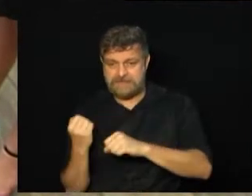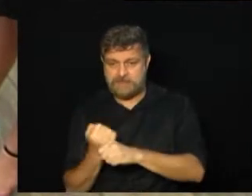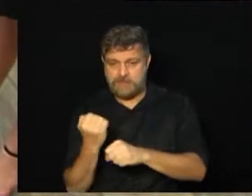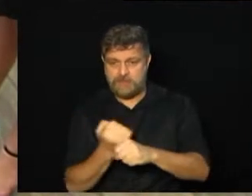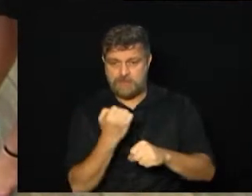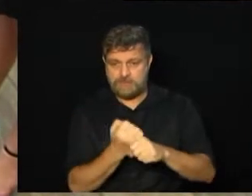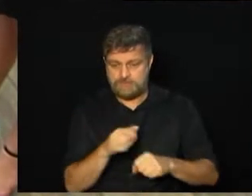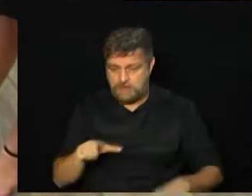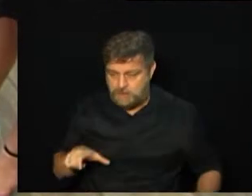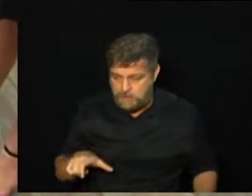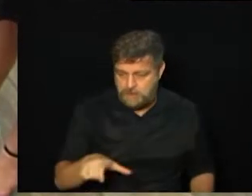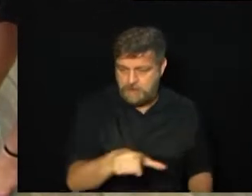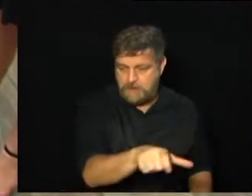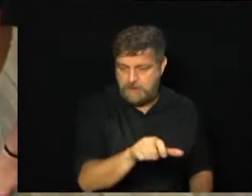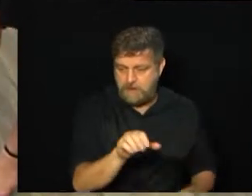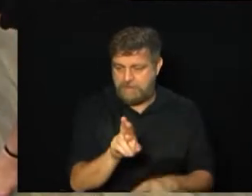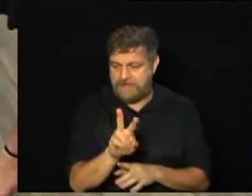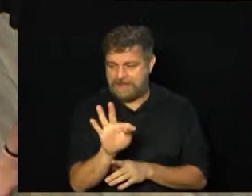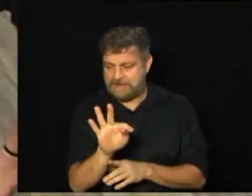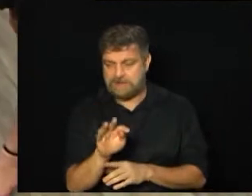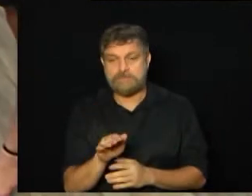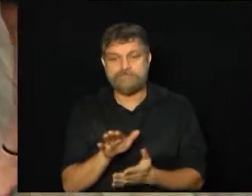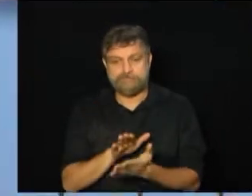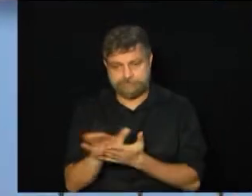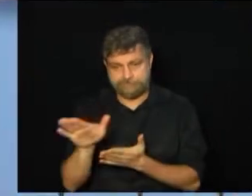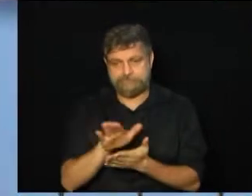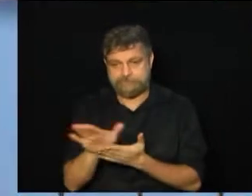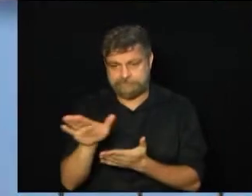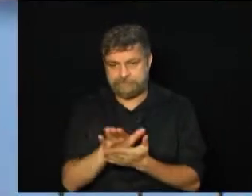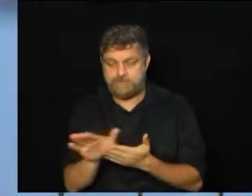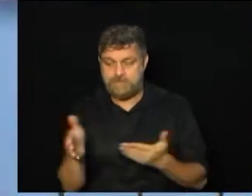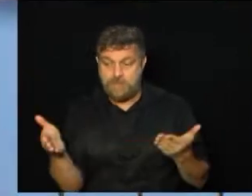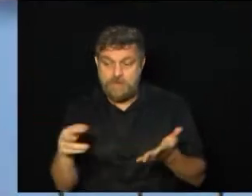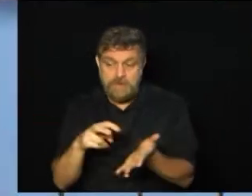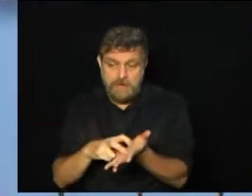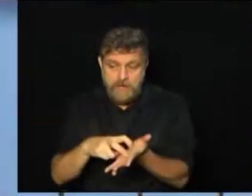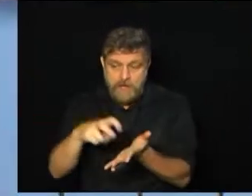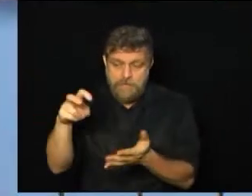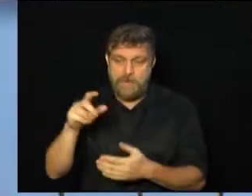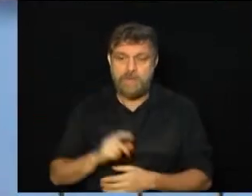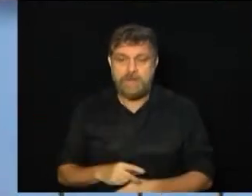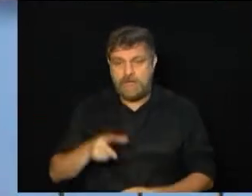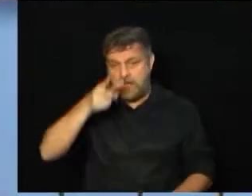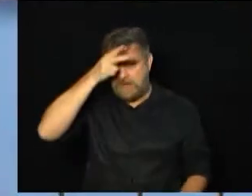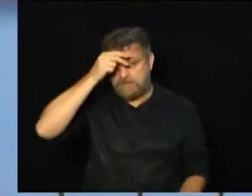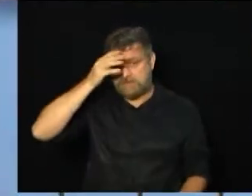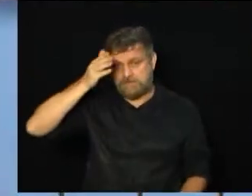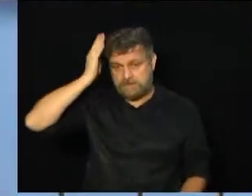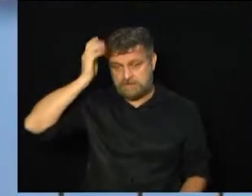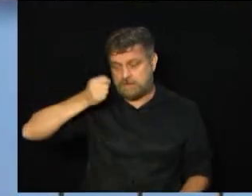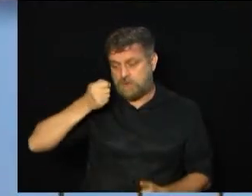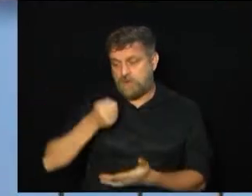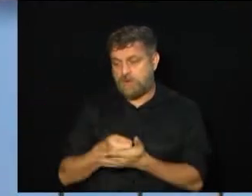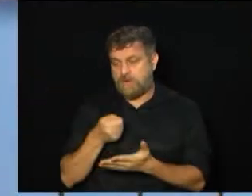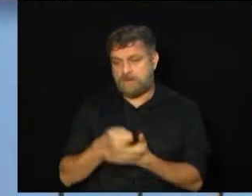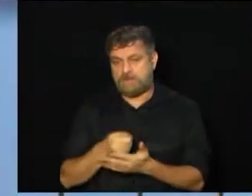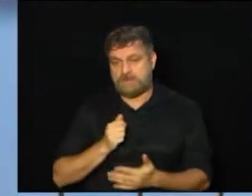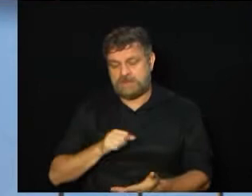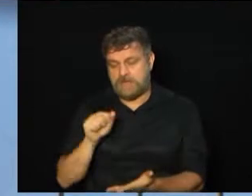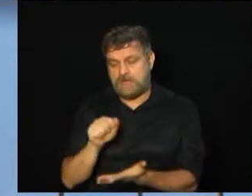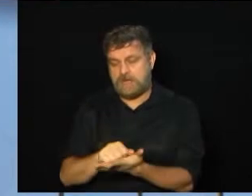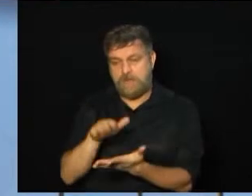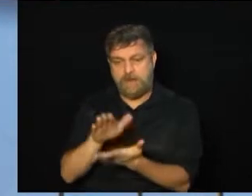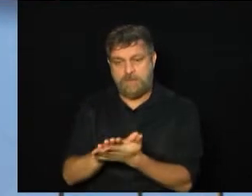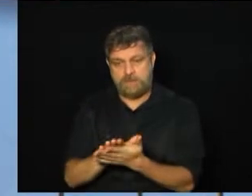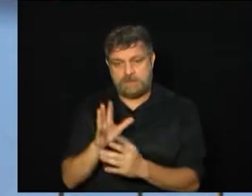do BRT na cidade. A nota foi emitida nesta manhã, em que o prefeito de Campinas determinou a aplicação de uma multa